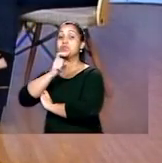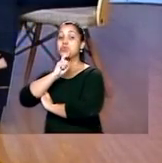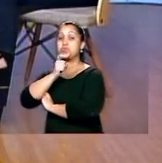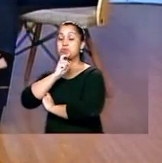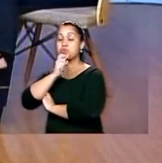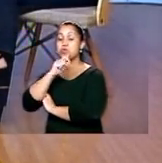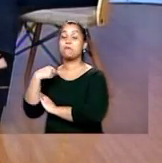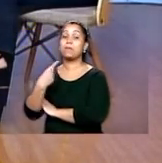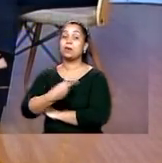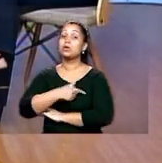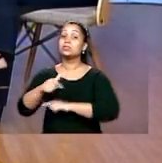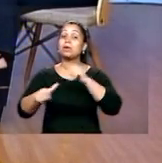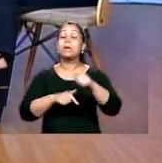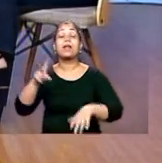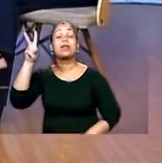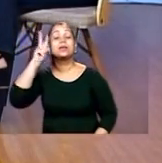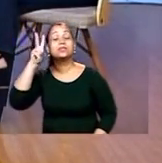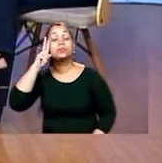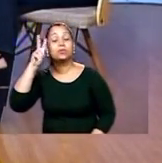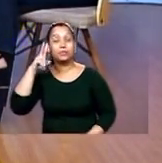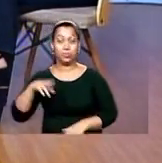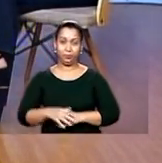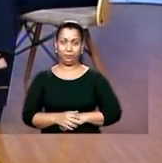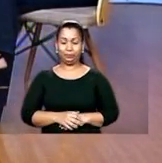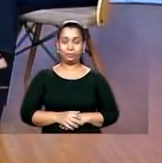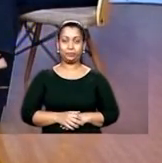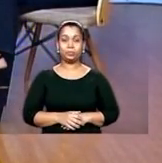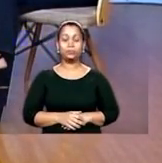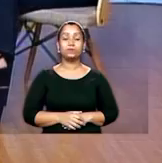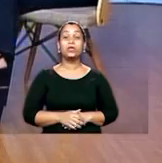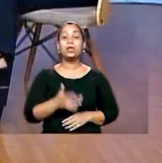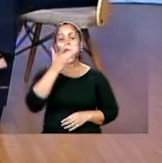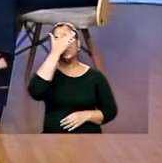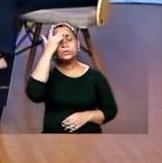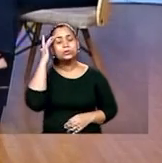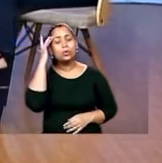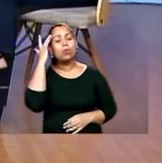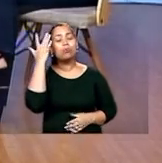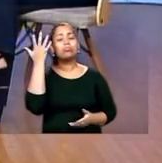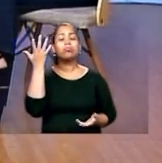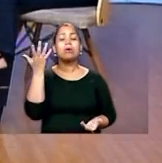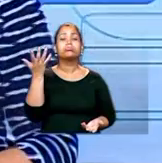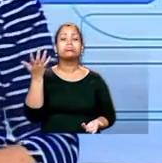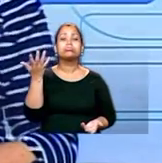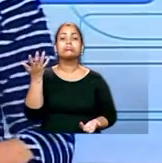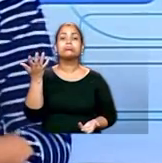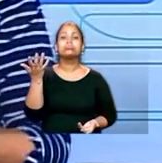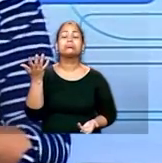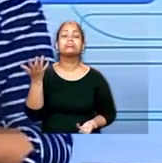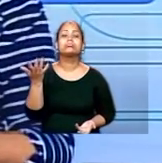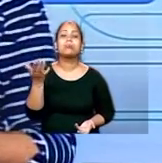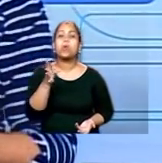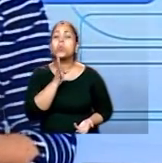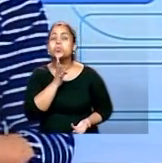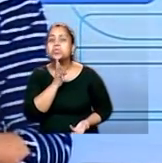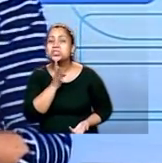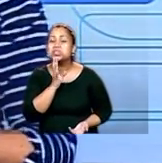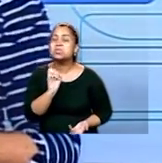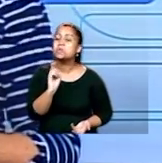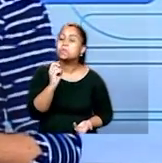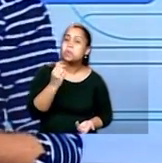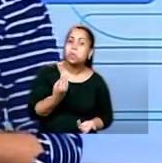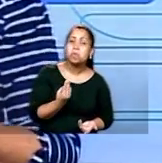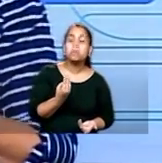para a gente trabalhar com esse produto na segunda-feira. E quem se interessar, Claudineia e Sara, a conhecer ou então